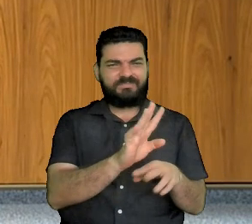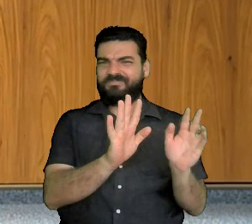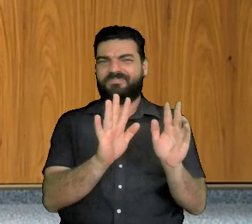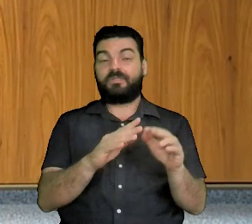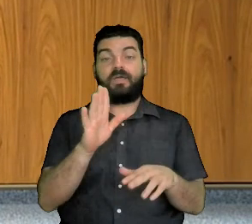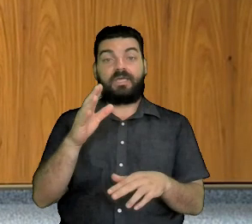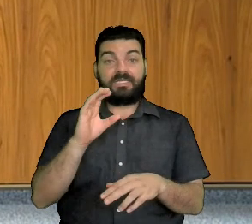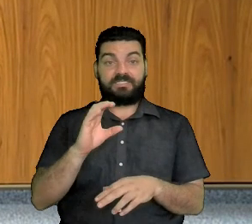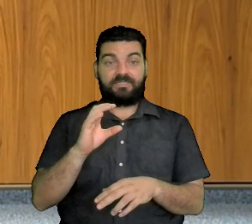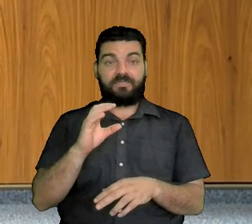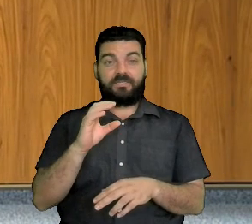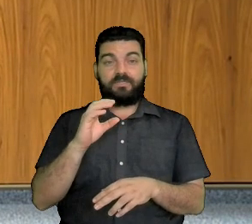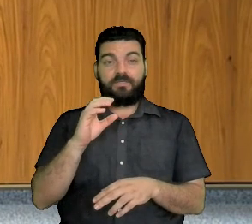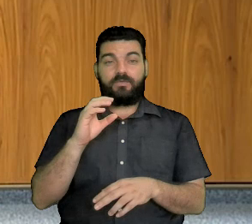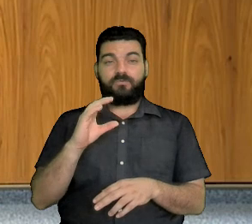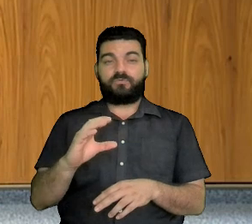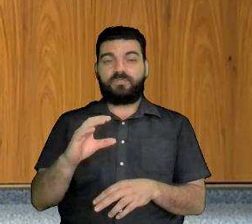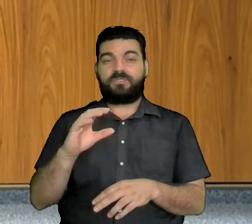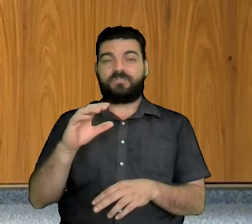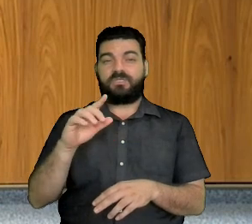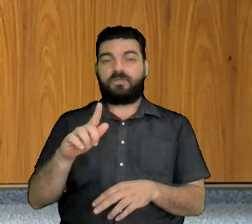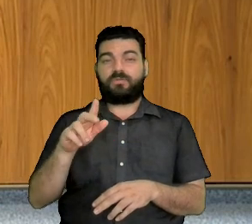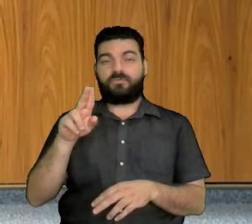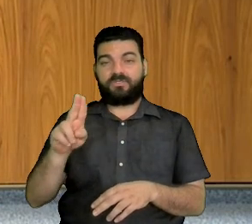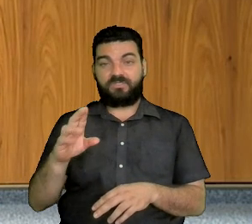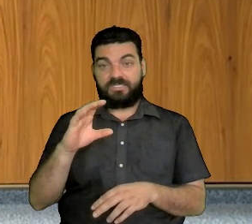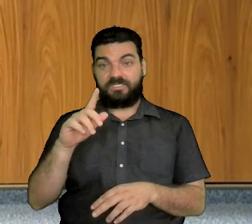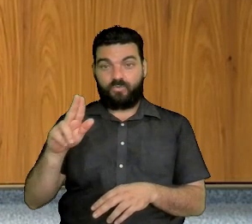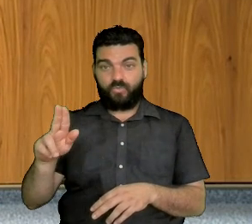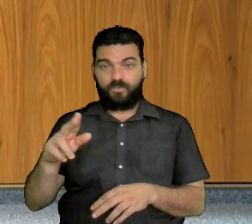Controladoria Geral da União, junto com o apoio da AGU, da sua consultoria jurídica,